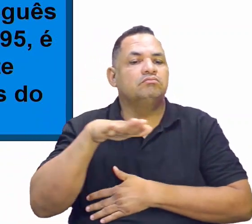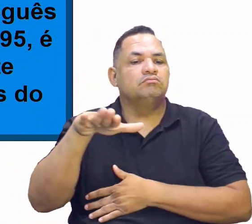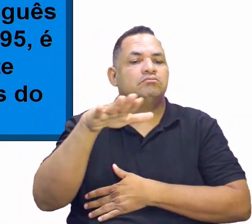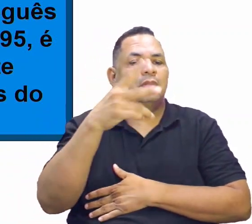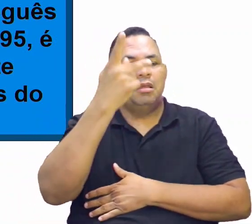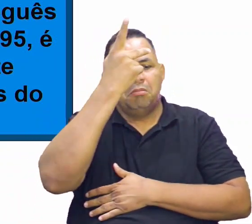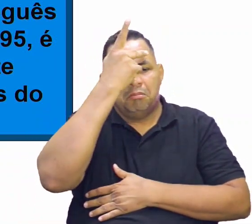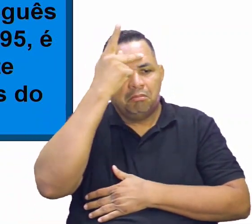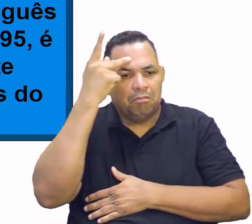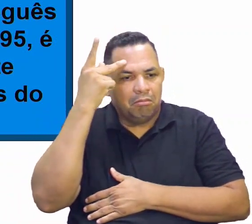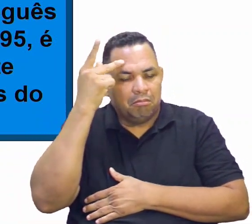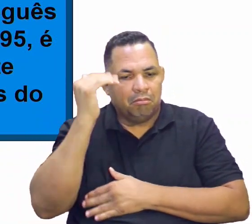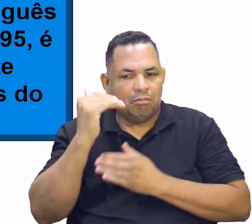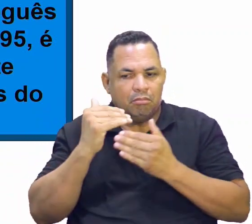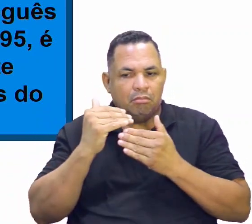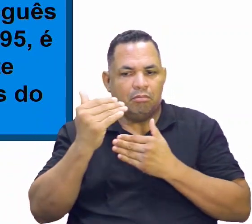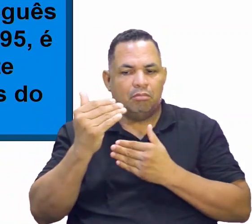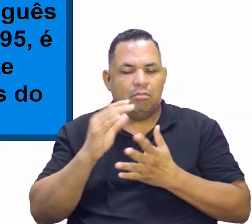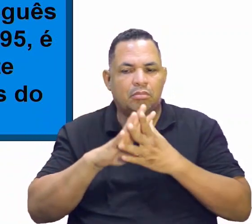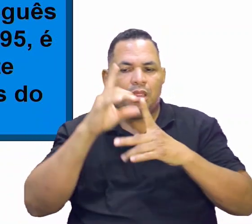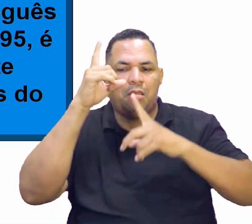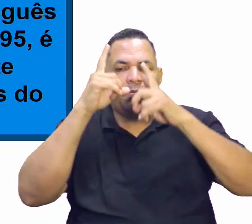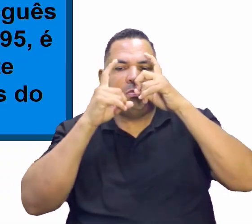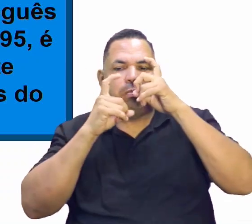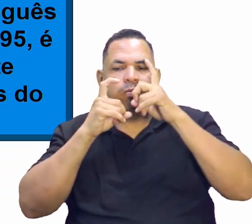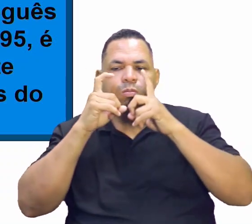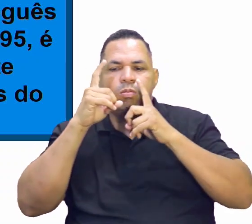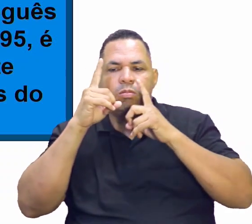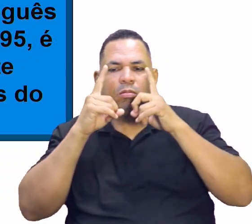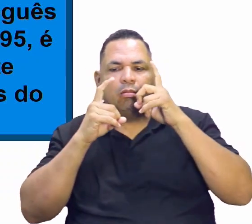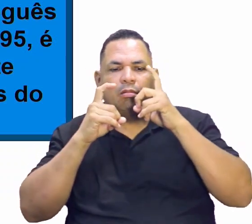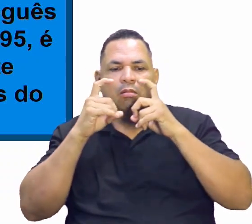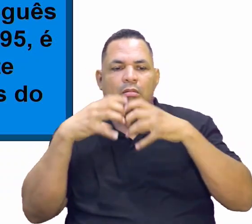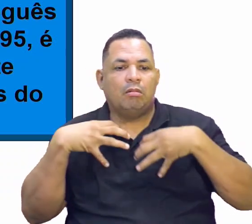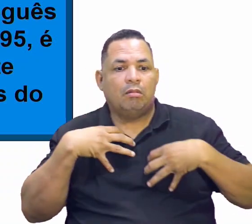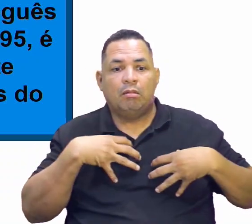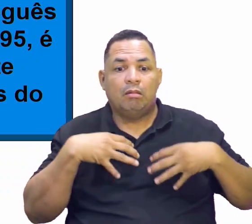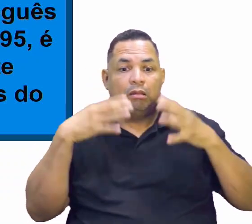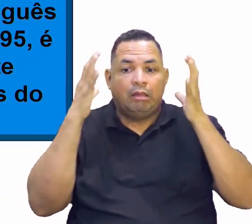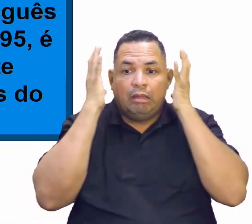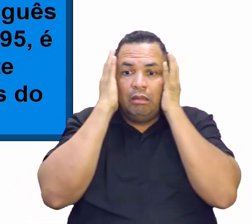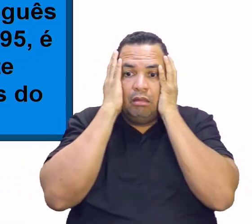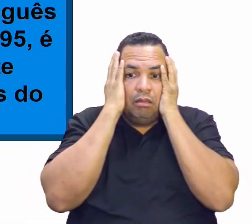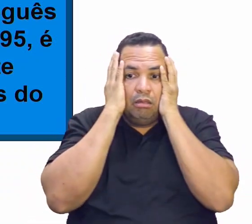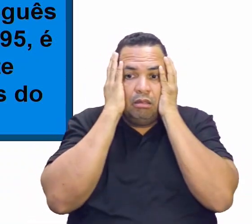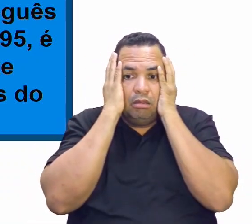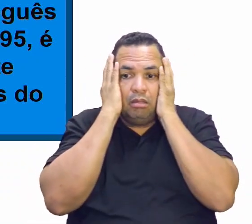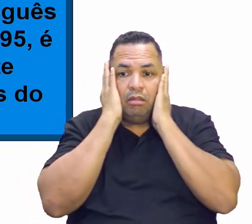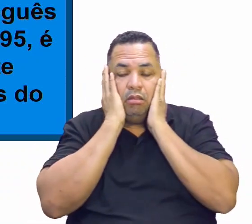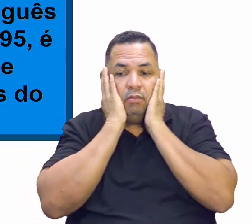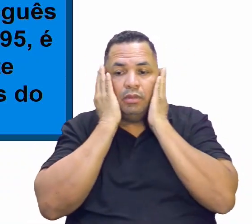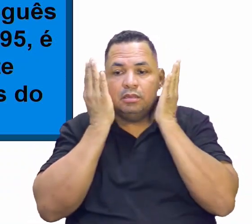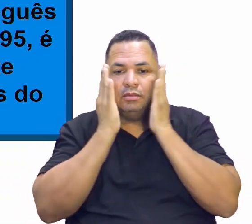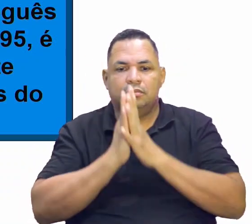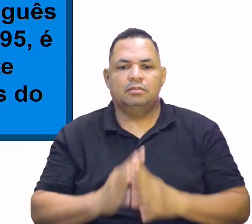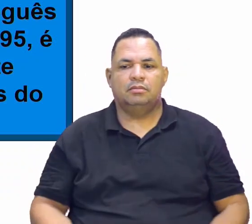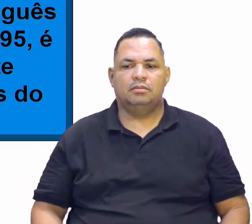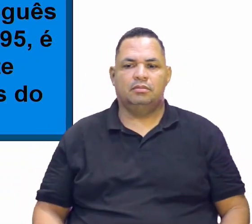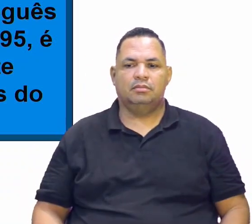a pessoa, né, que está com essa expressão parece que de espanto, de fazendo